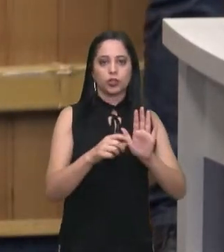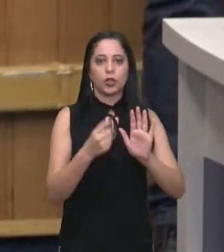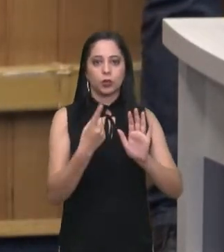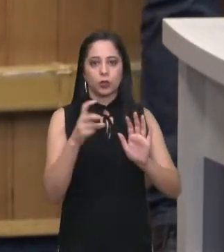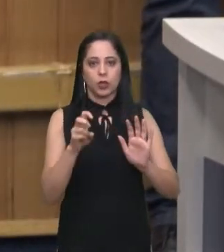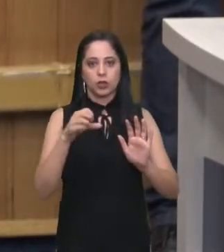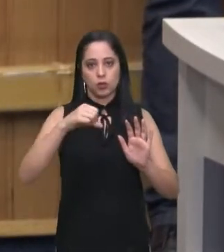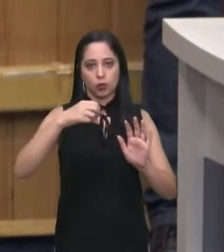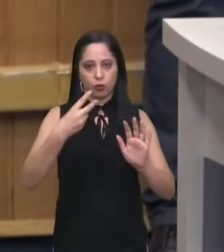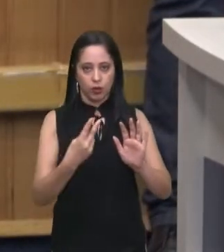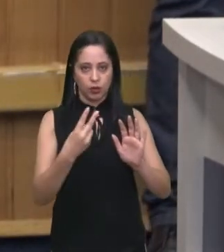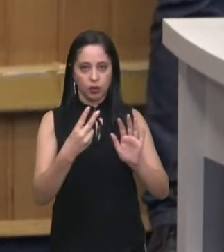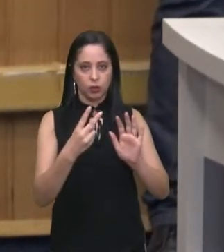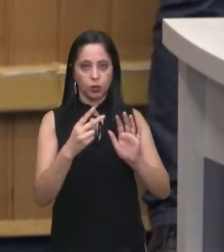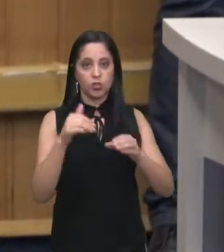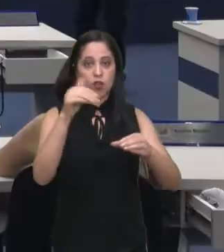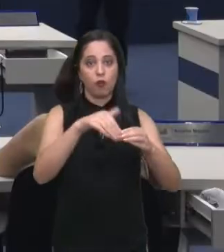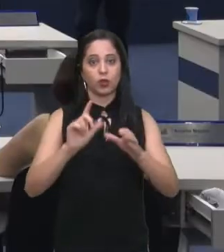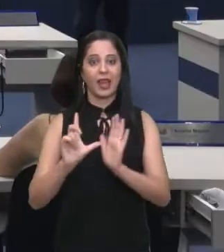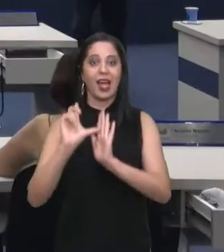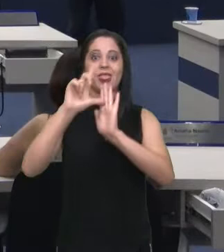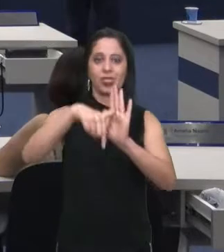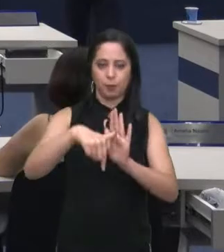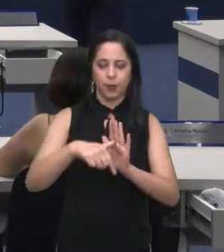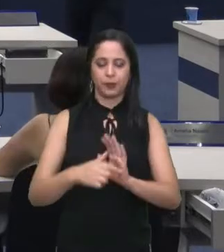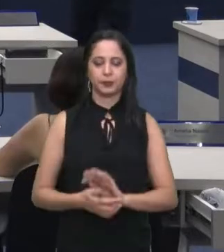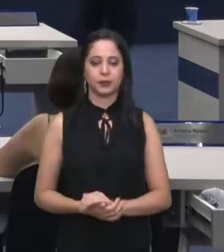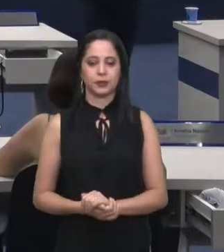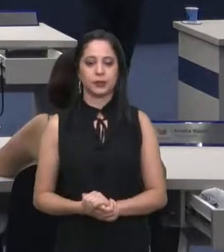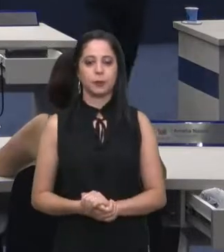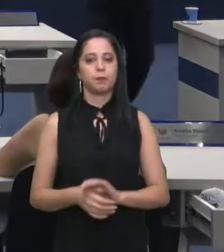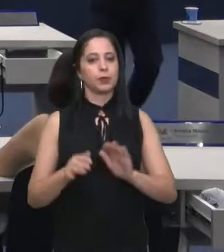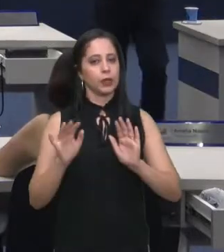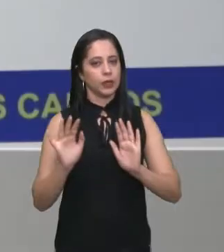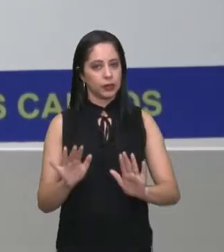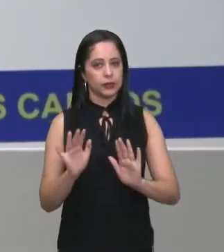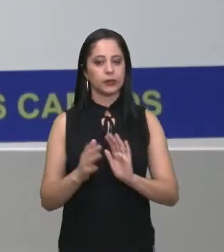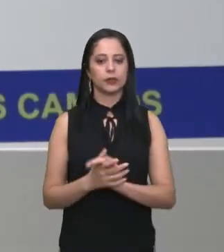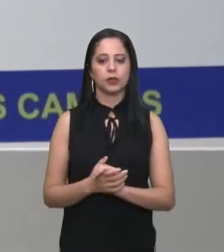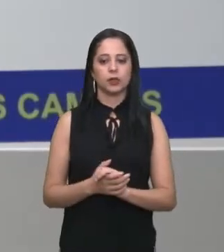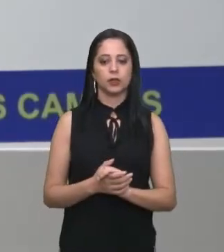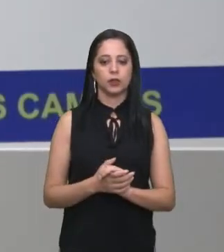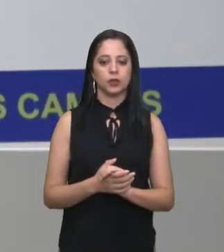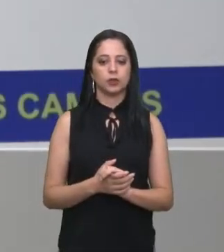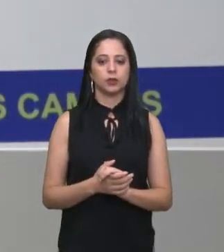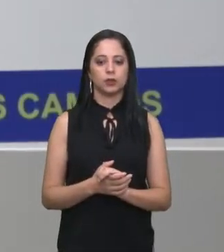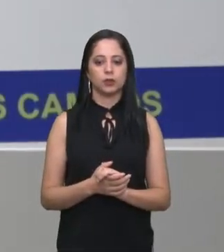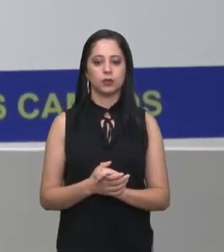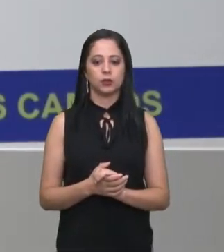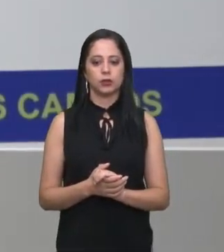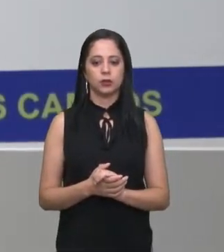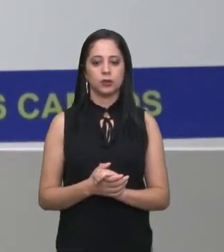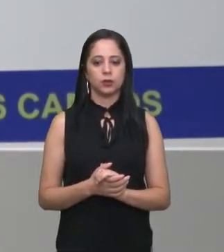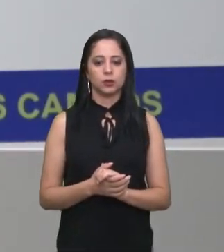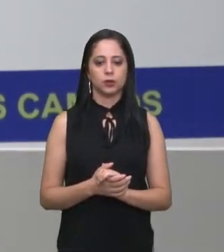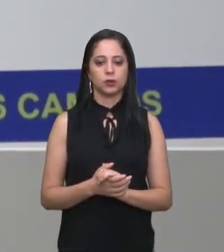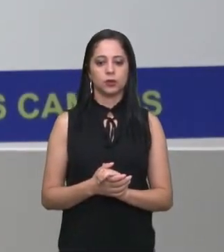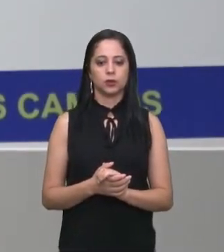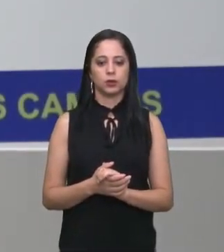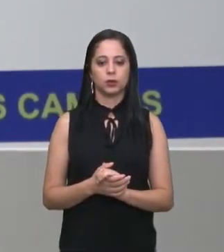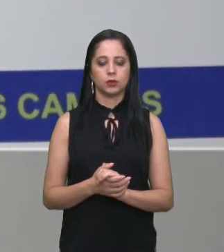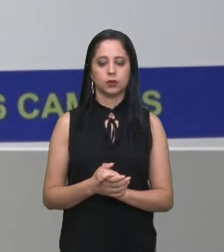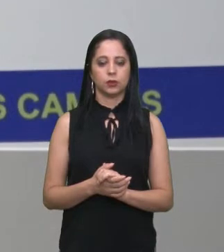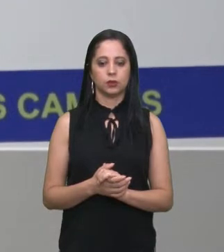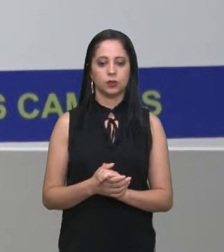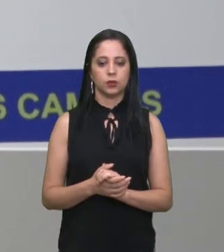1592/2022. Tá bom? Obrigado. Tá. Portanto, então, prossegue, então, o pedido